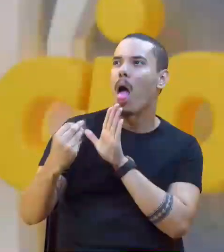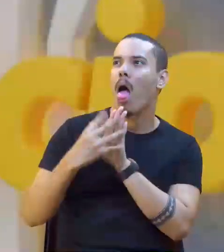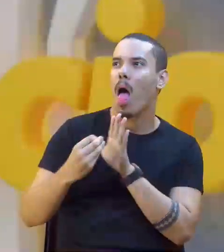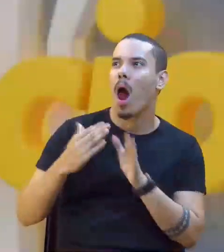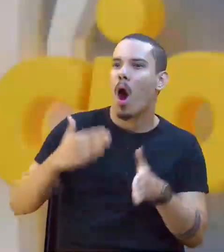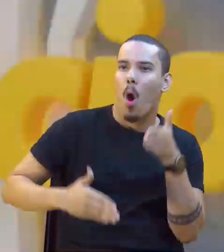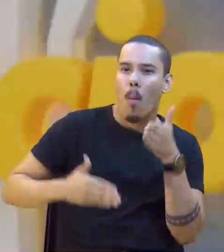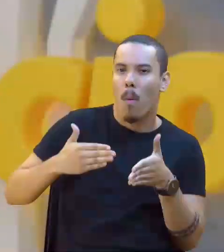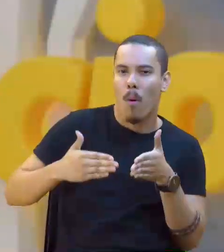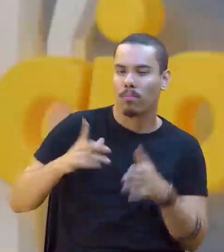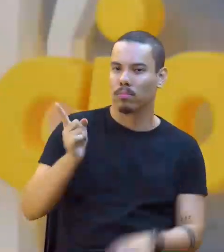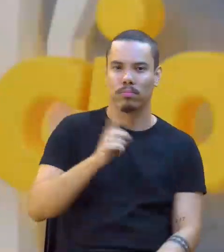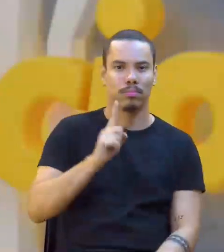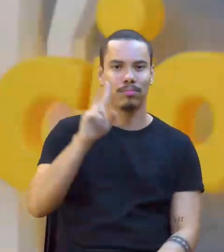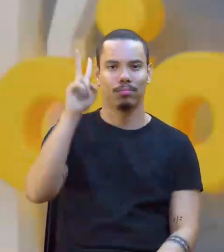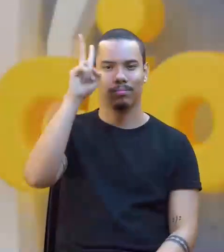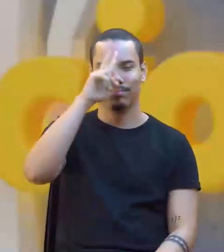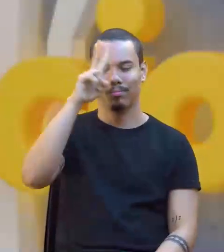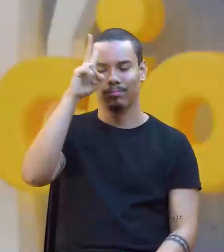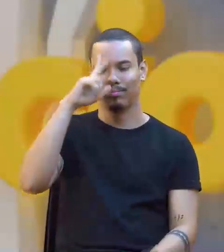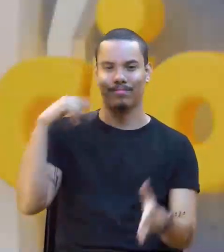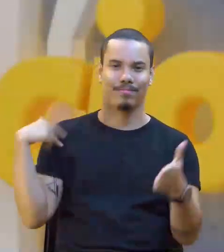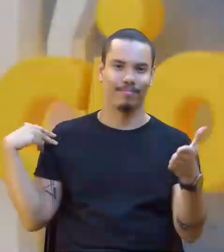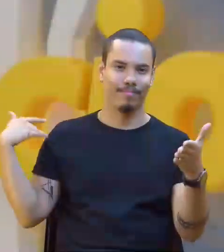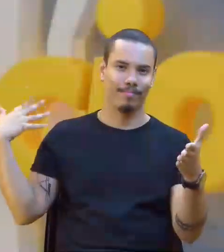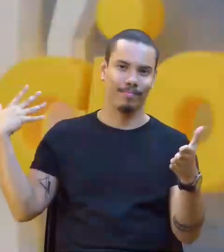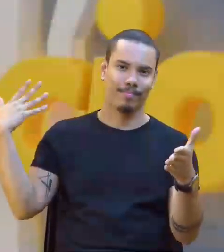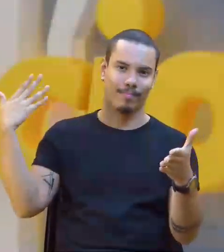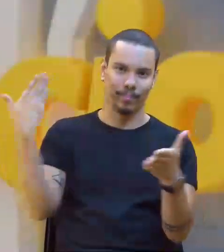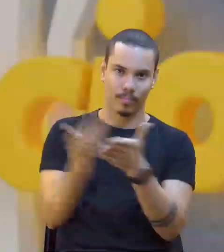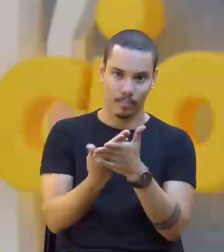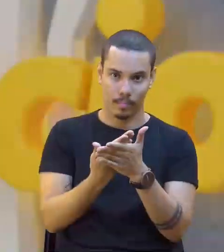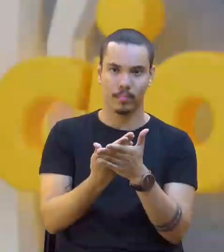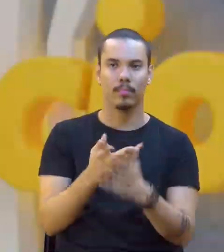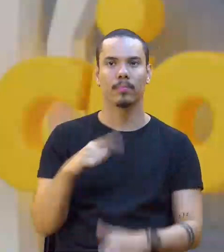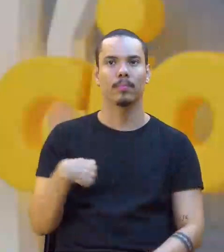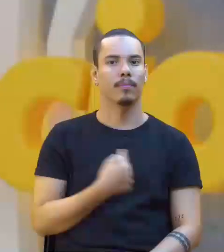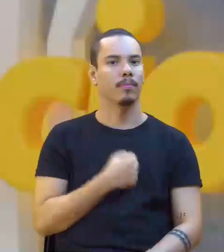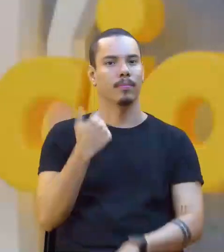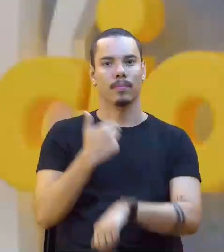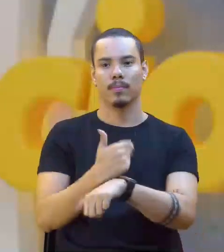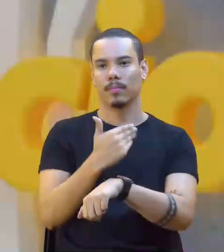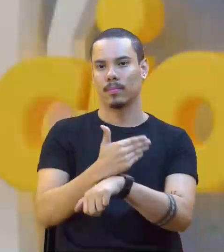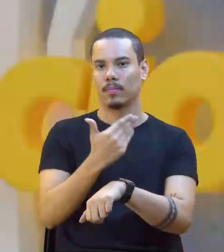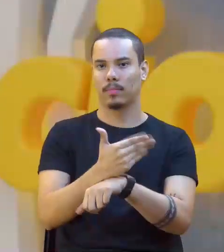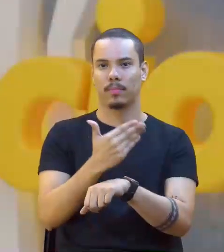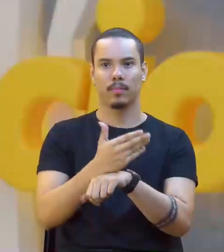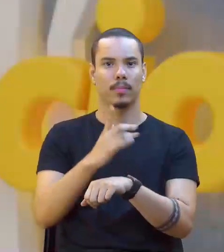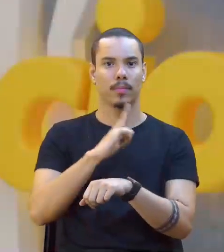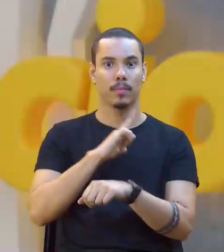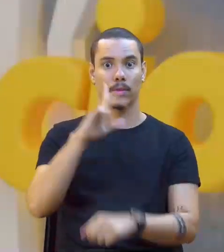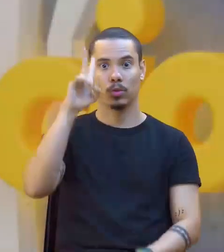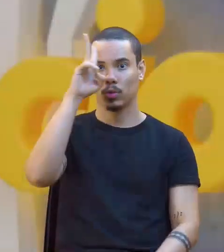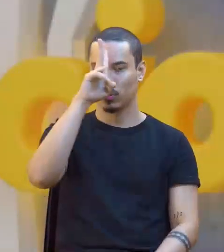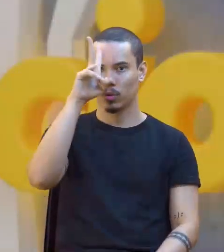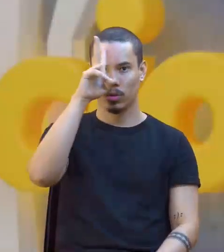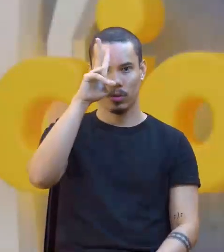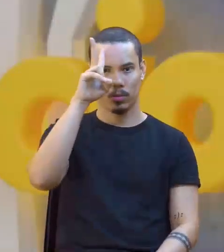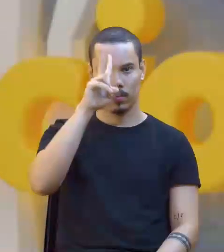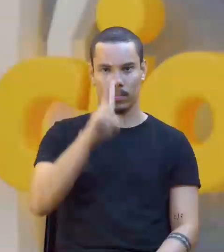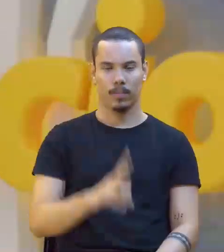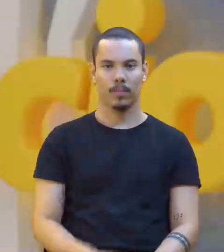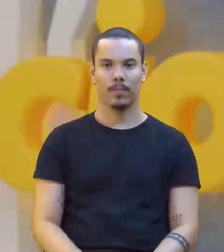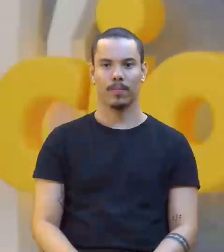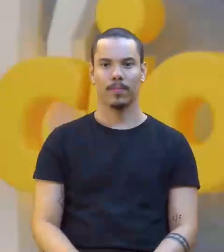seres históricos, sujeitos históricos. Nós o tempo inteiro estamos construindo a história, gente. O